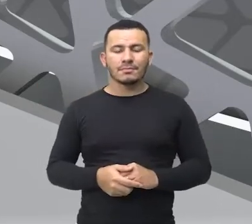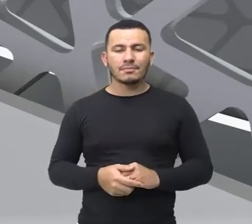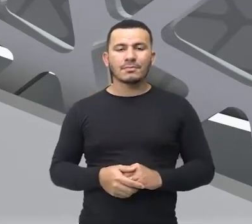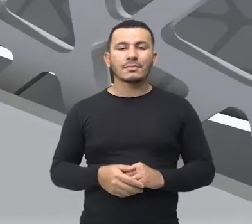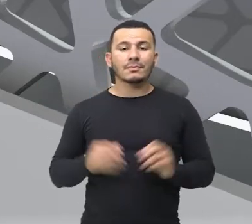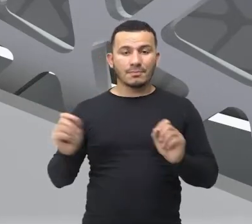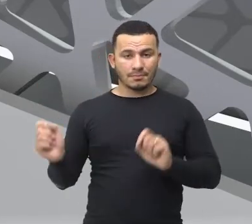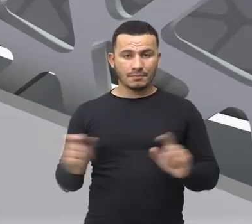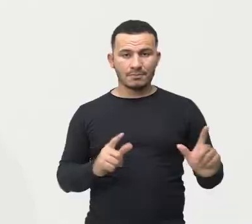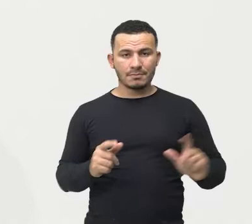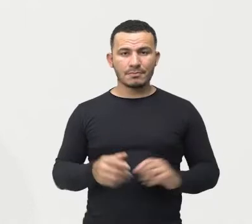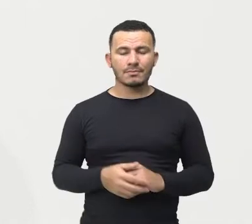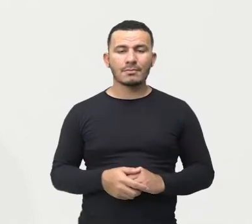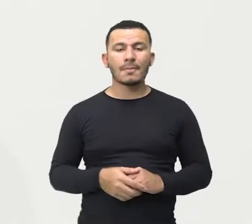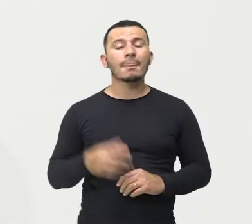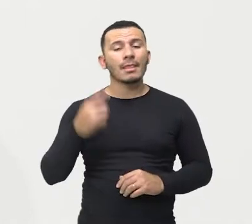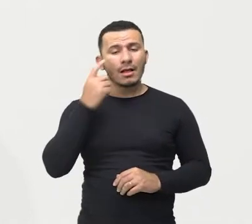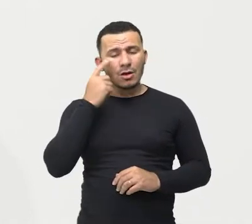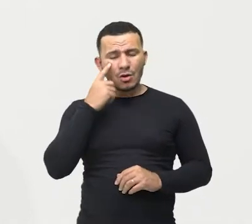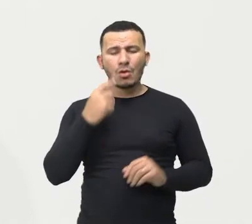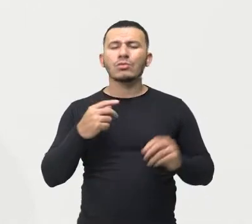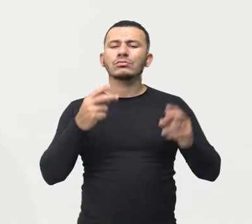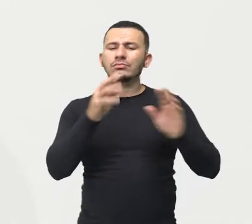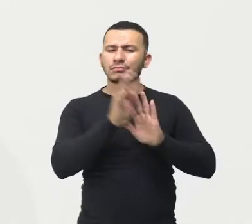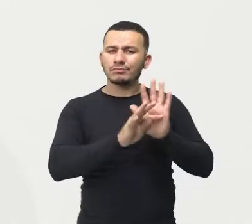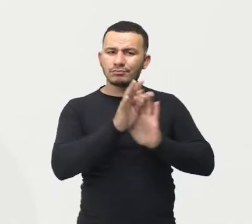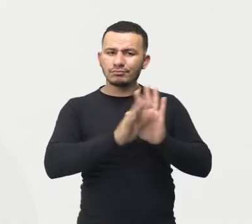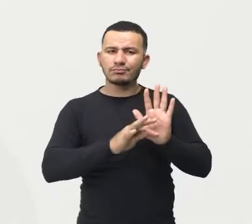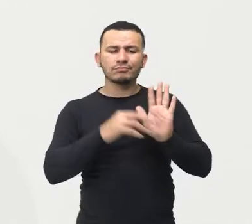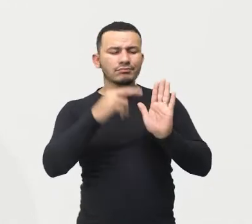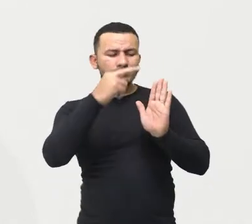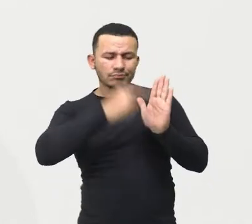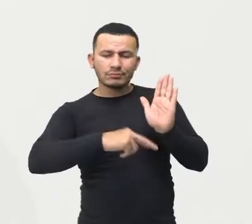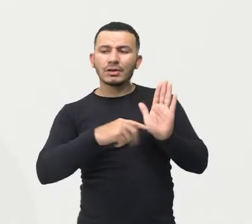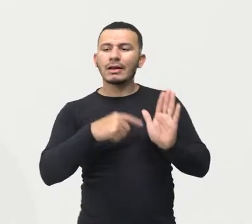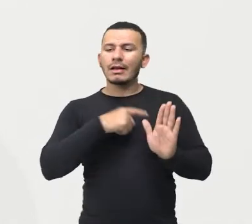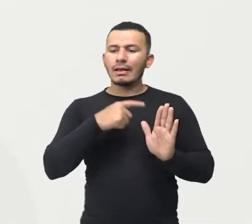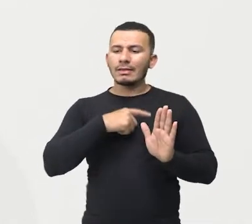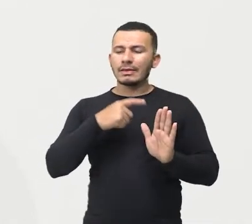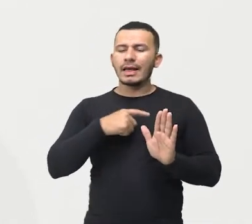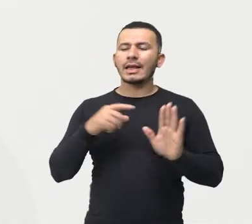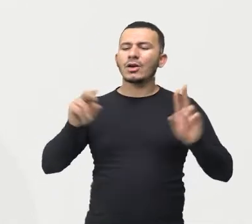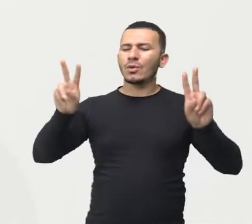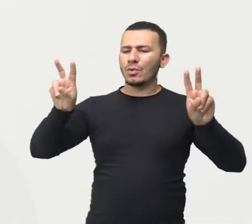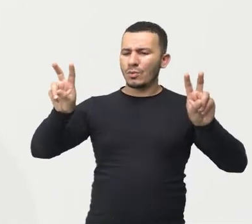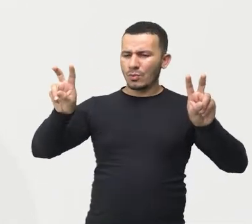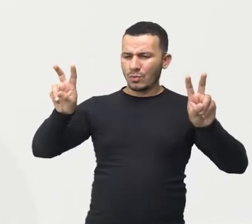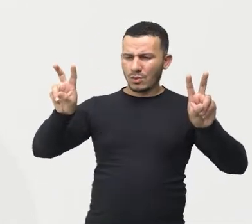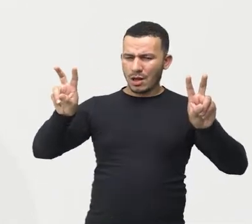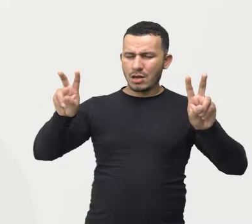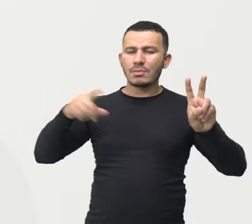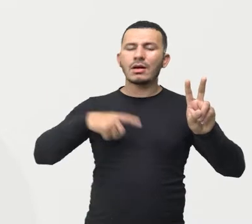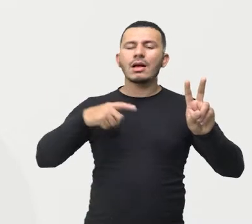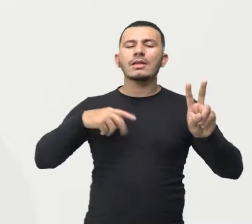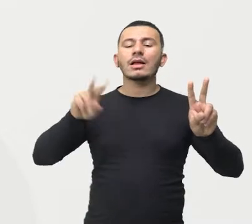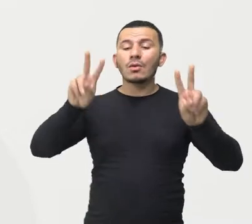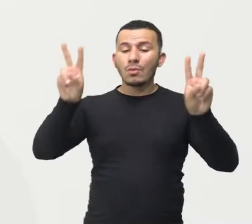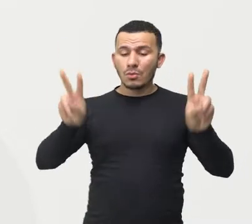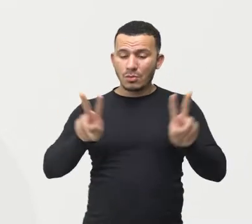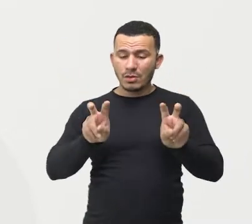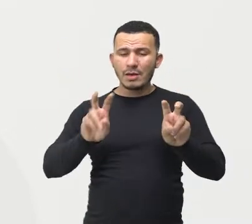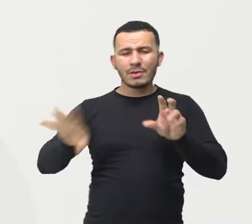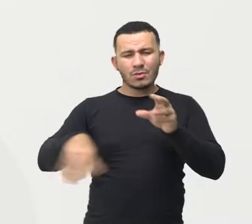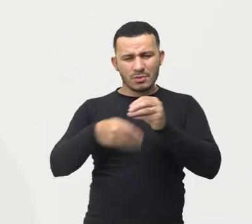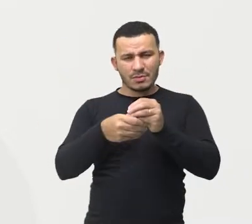título. Vamos na sequência. Observem o nosso texto, que logo após o título você encontra o